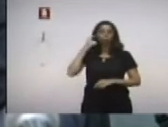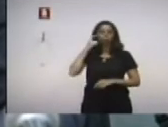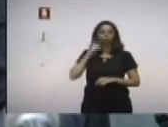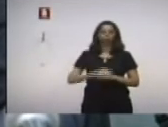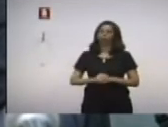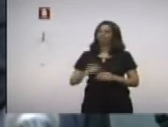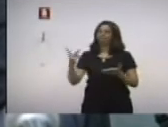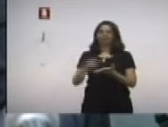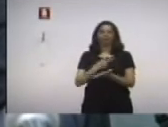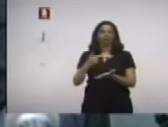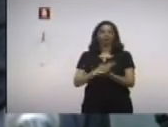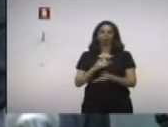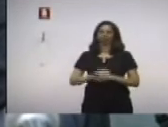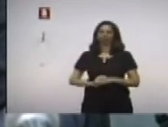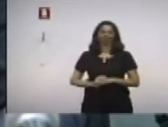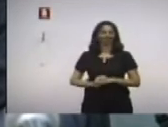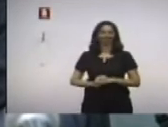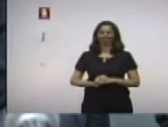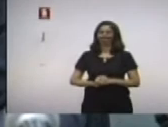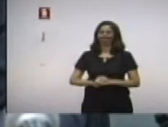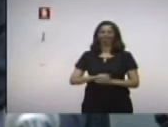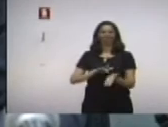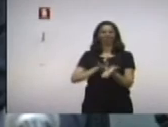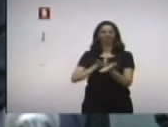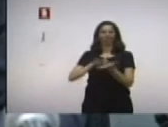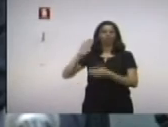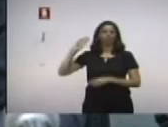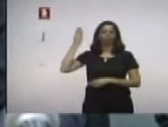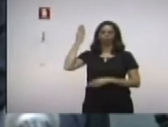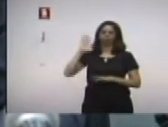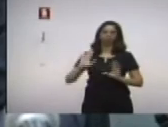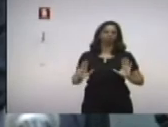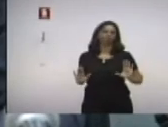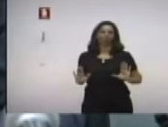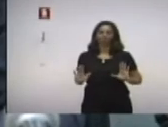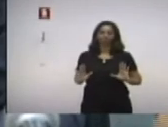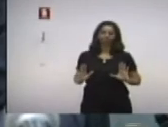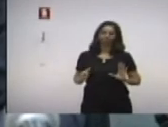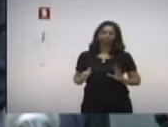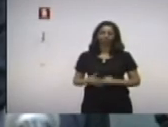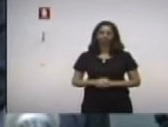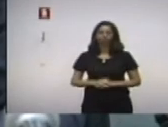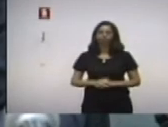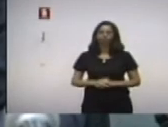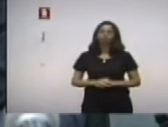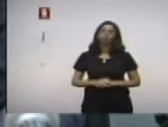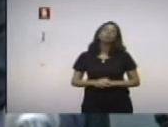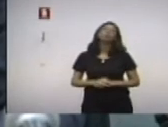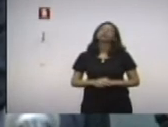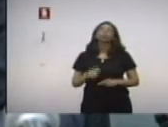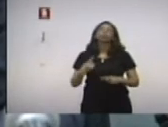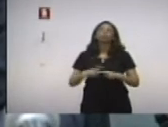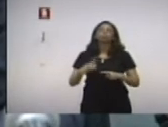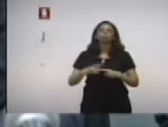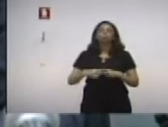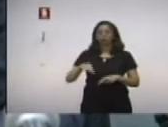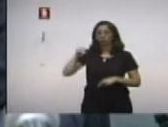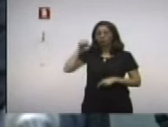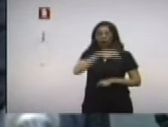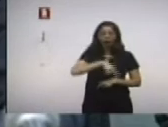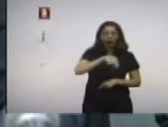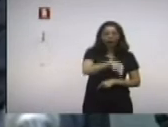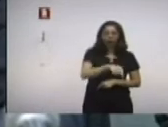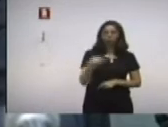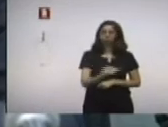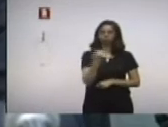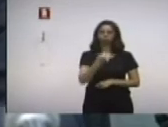que criou expectativas permitiram que se gastasse dinheiro com outras finalidades comprometendo os serviços essenciais